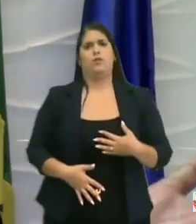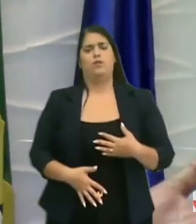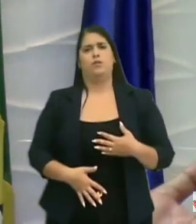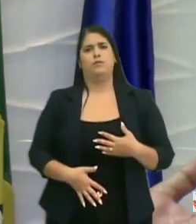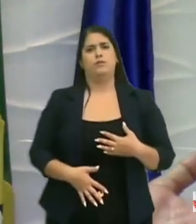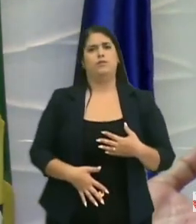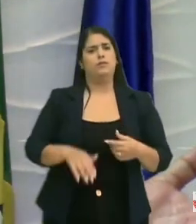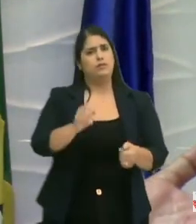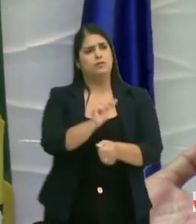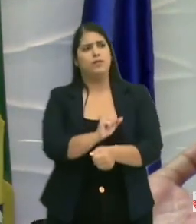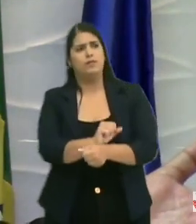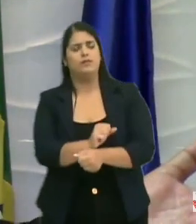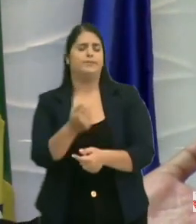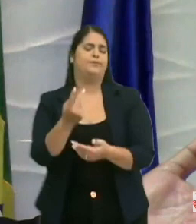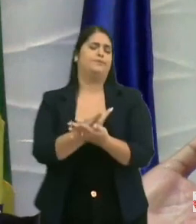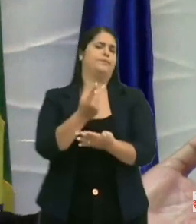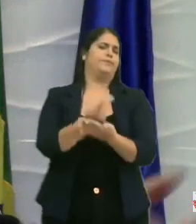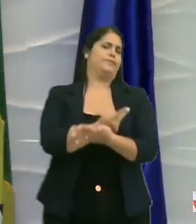tem coisa errada.